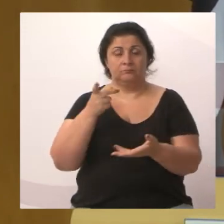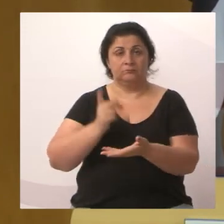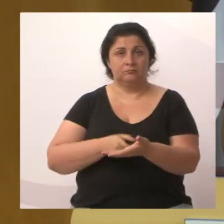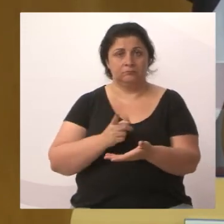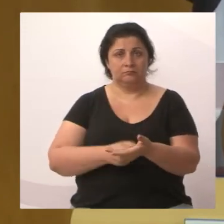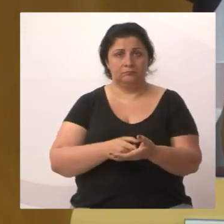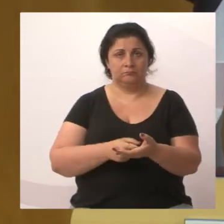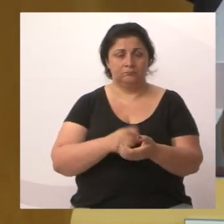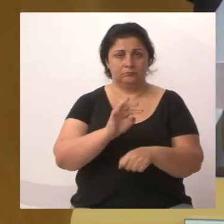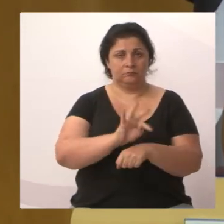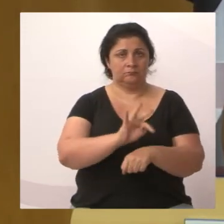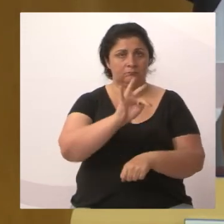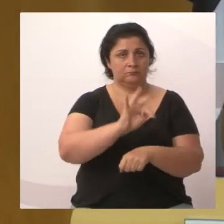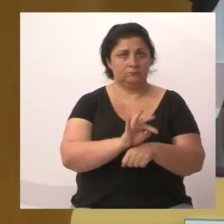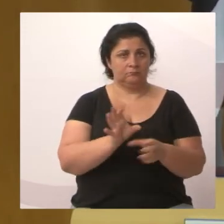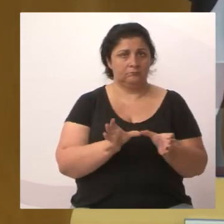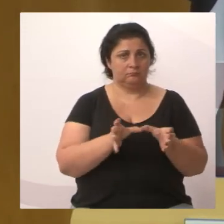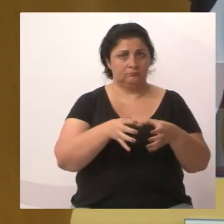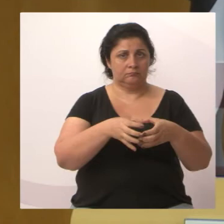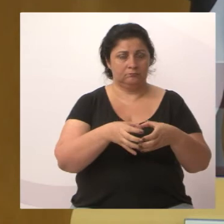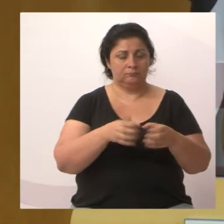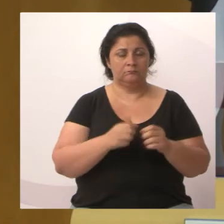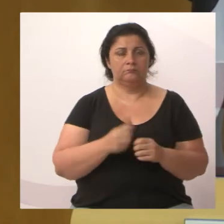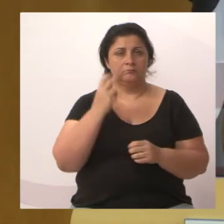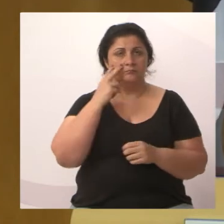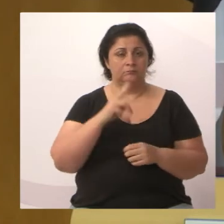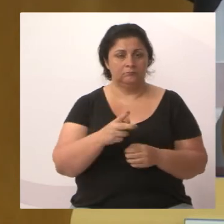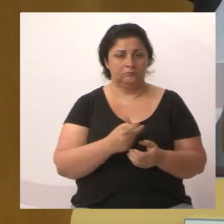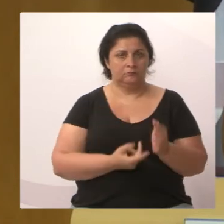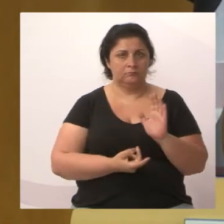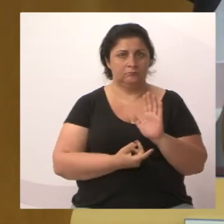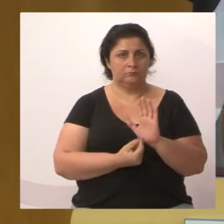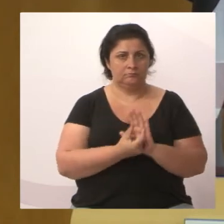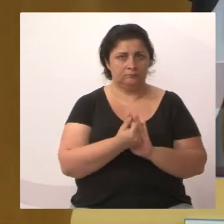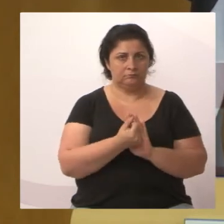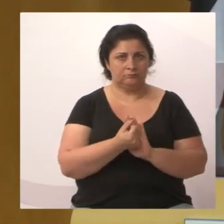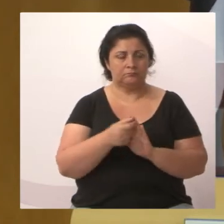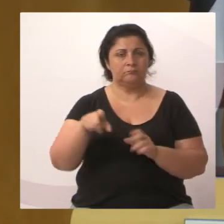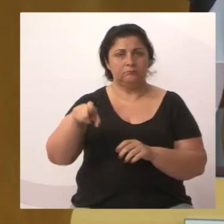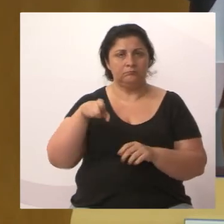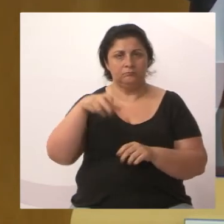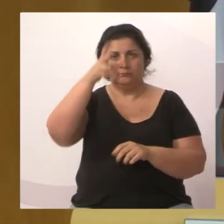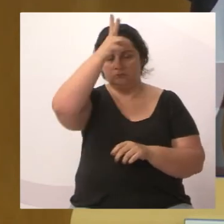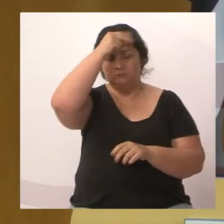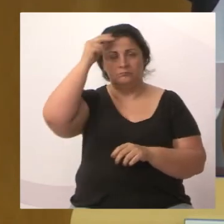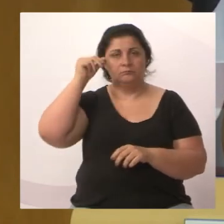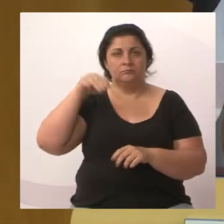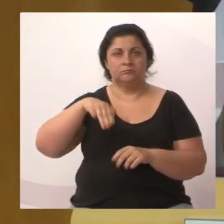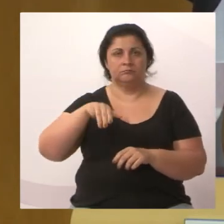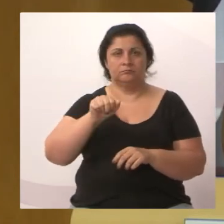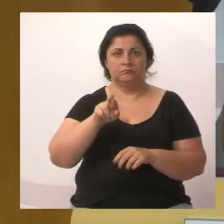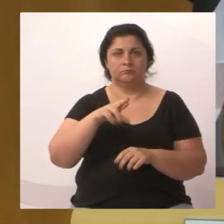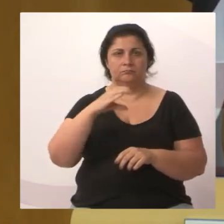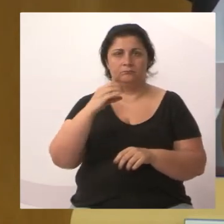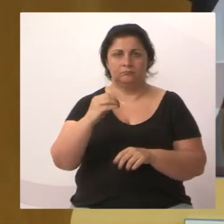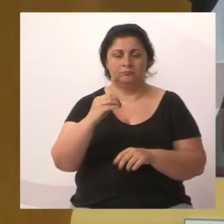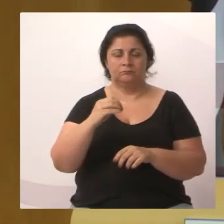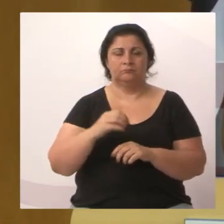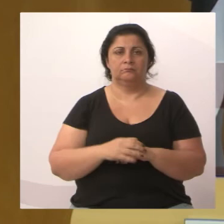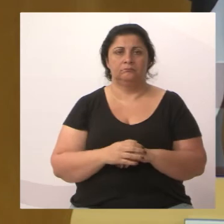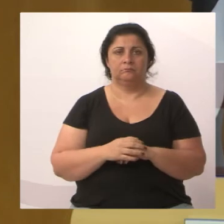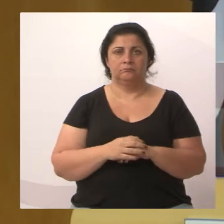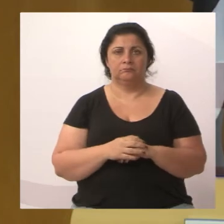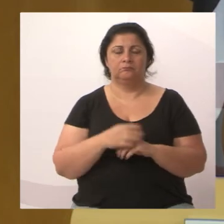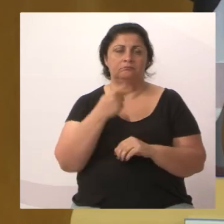perícia também para avaliar as contas do ex-prefeito Marco Aurélio. Quando o vereador Arildo falou do Marco Aurélio, é uma